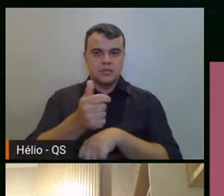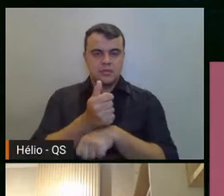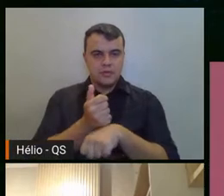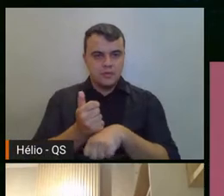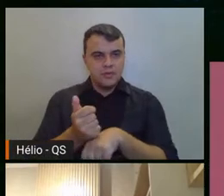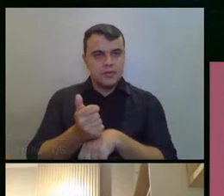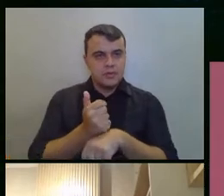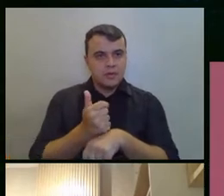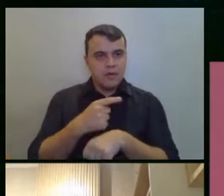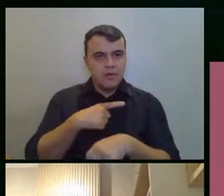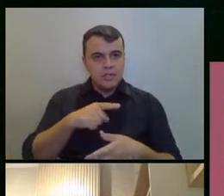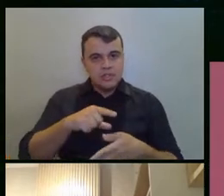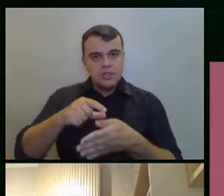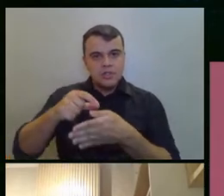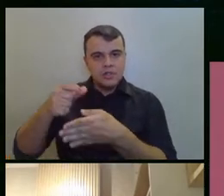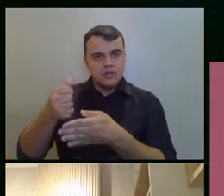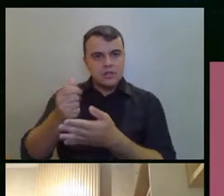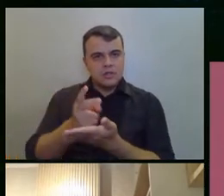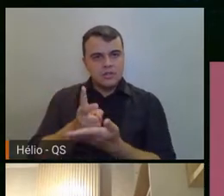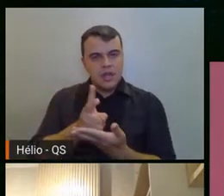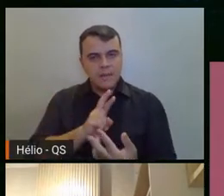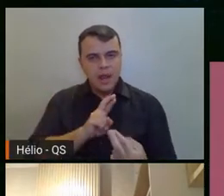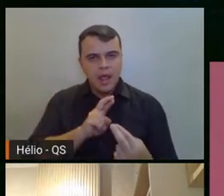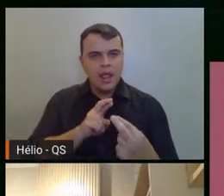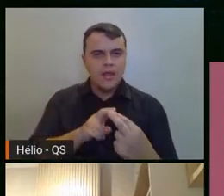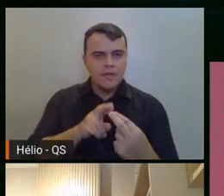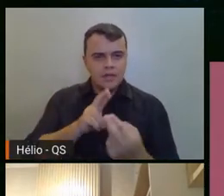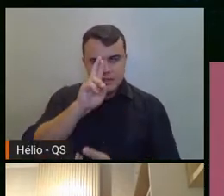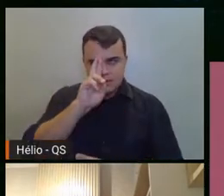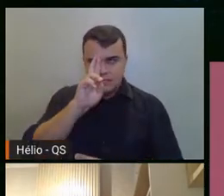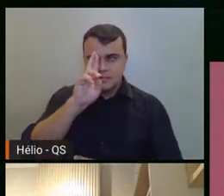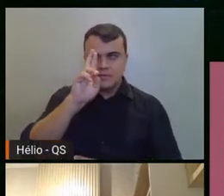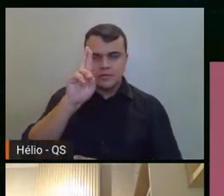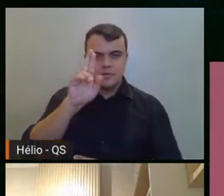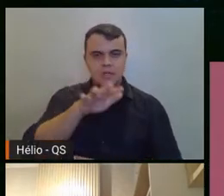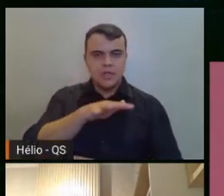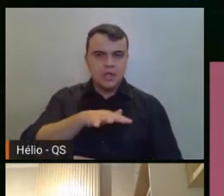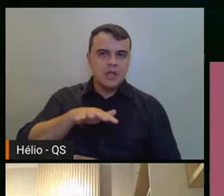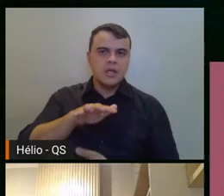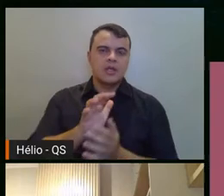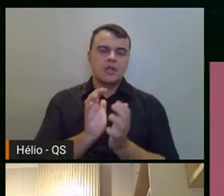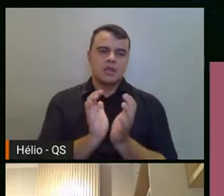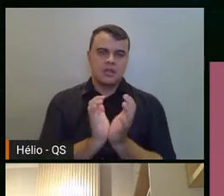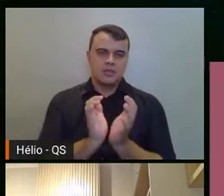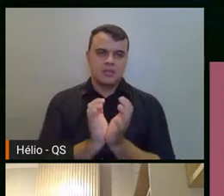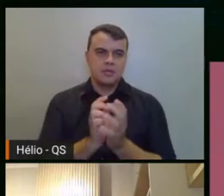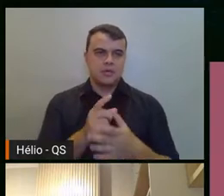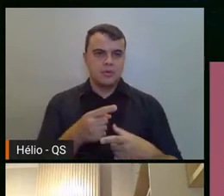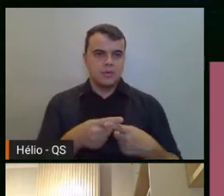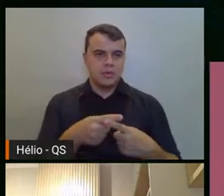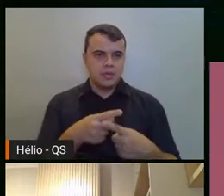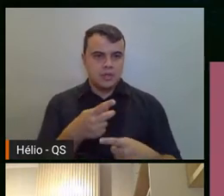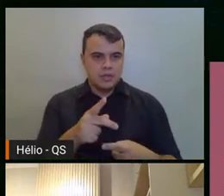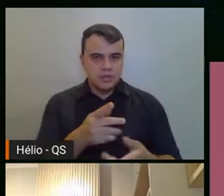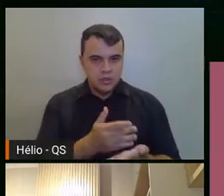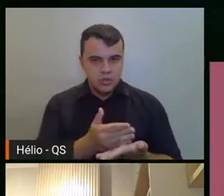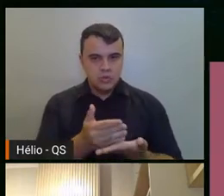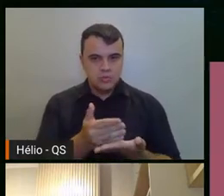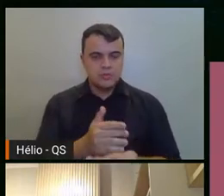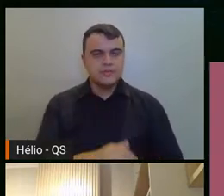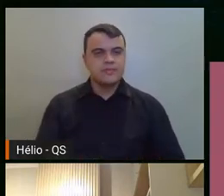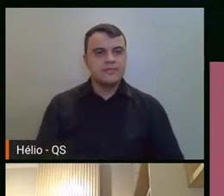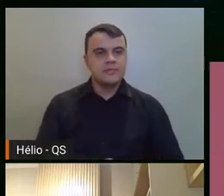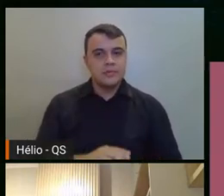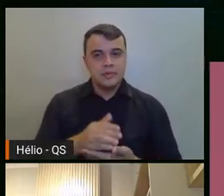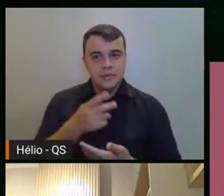e vocês vão se destacar vão se tornar referências vão se tornar dentro das equipes de vocês por conta desse tipo de iniciativa né Então